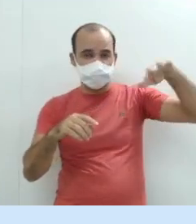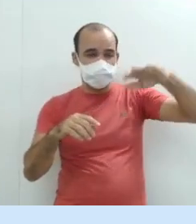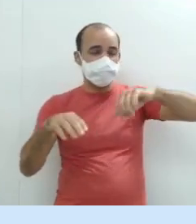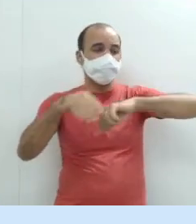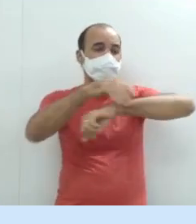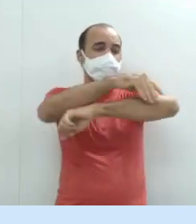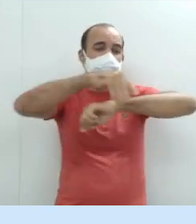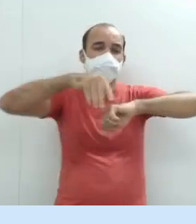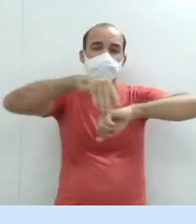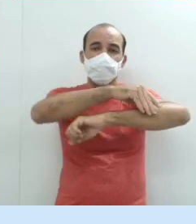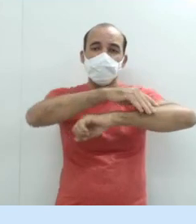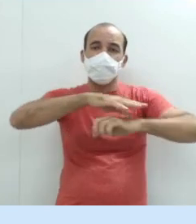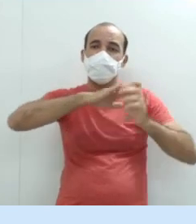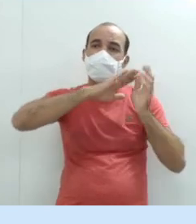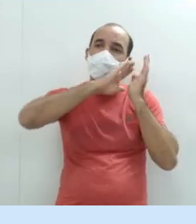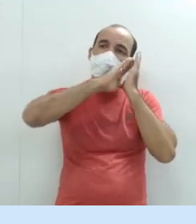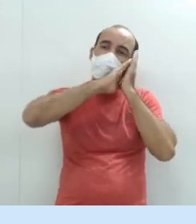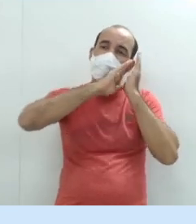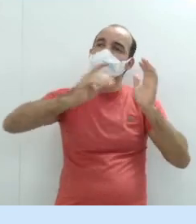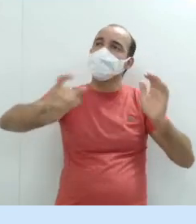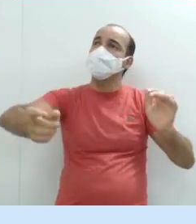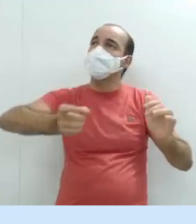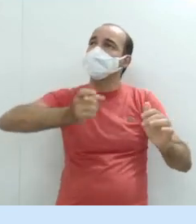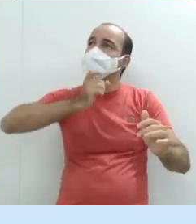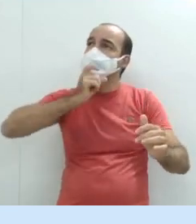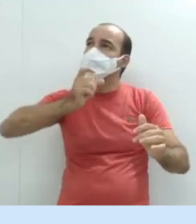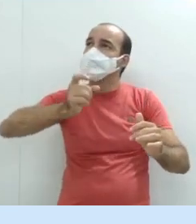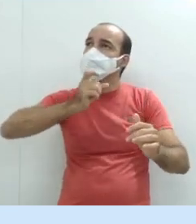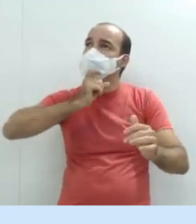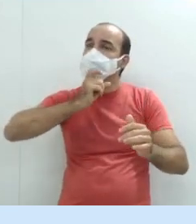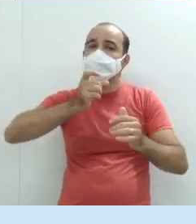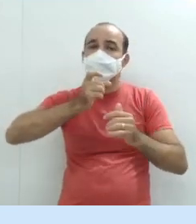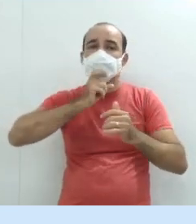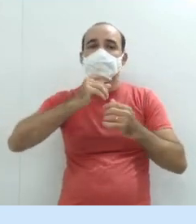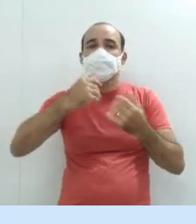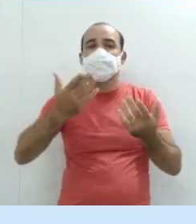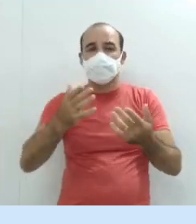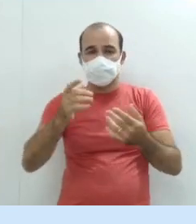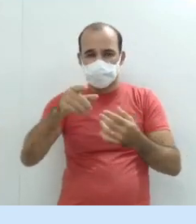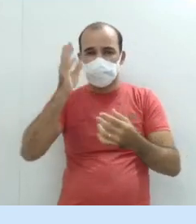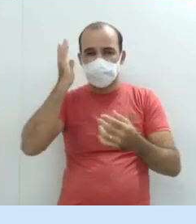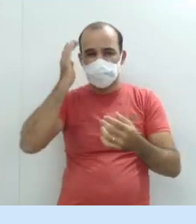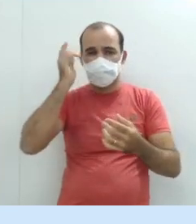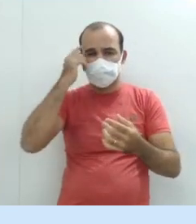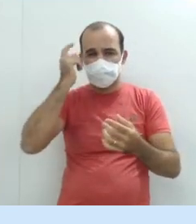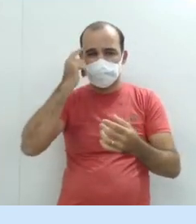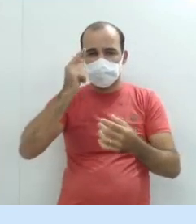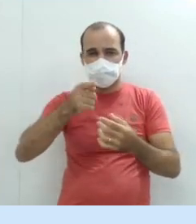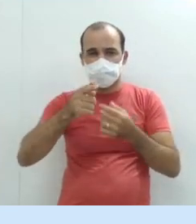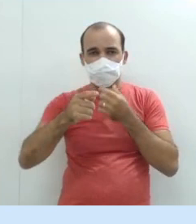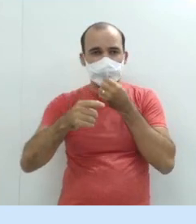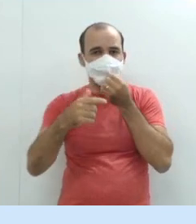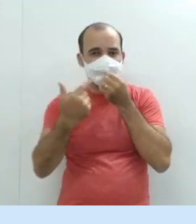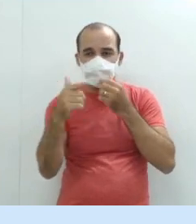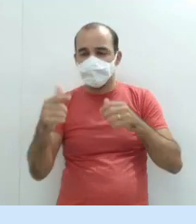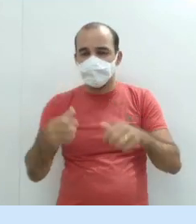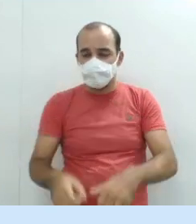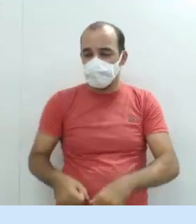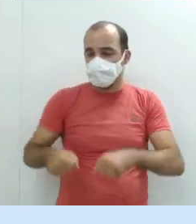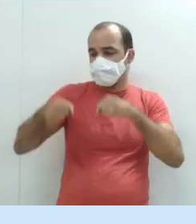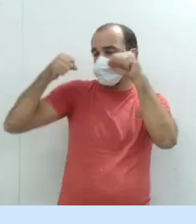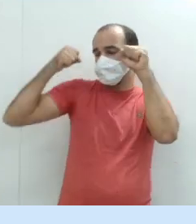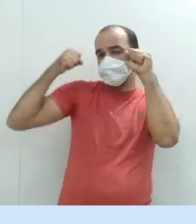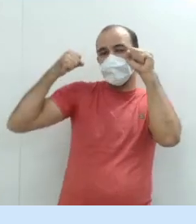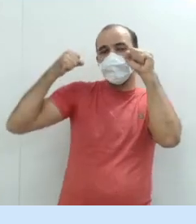rua, né? E sem ter o cobertor que nós temos aqui, sem ter a cama que